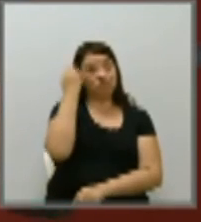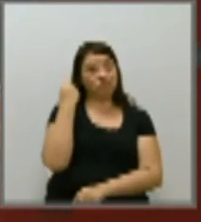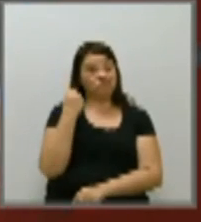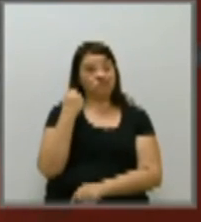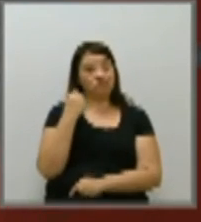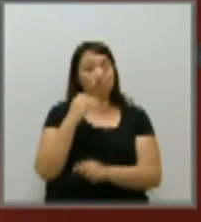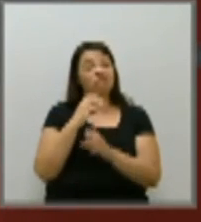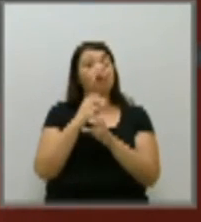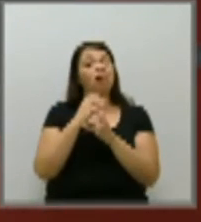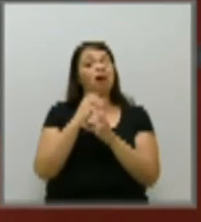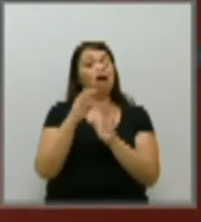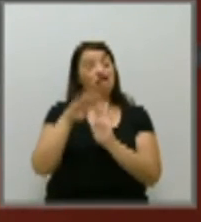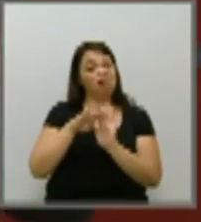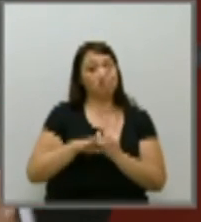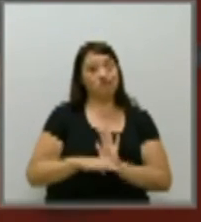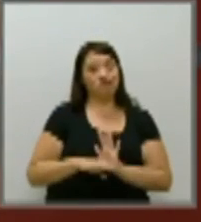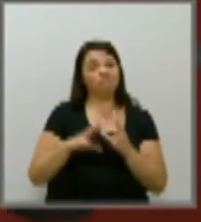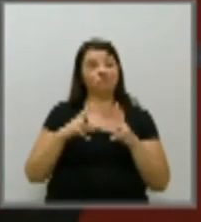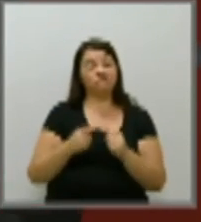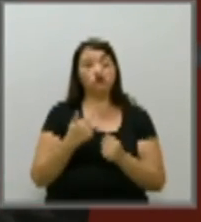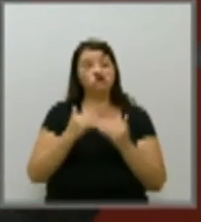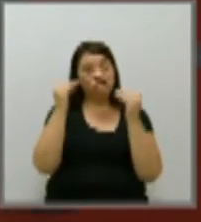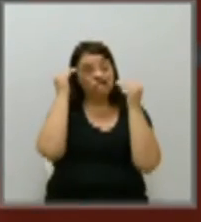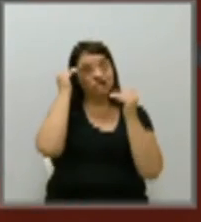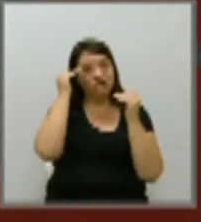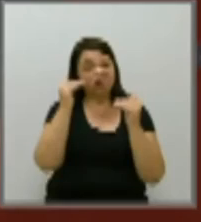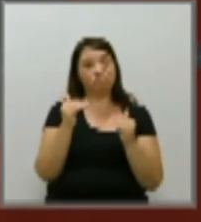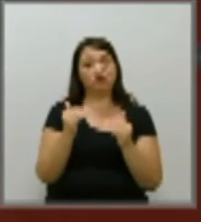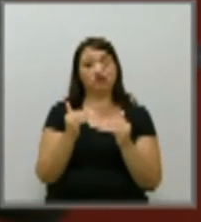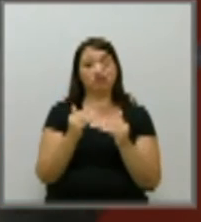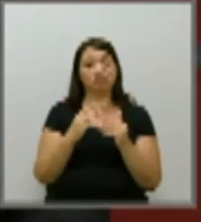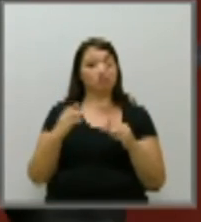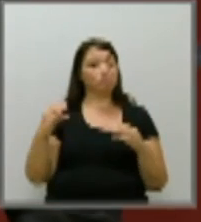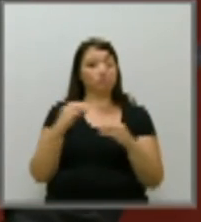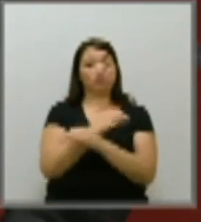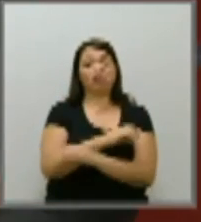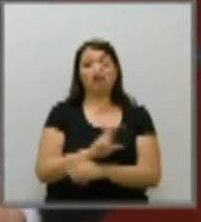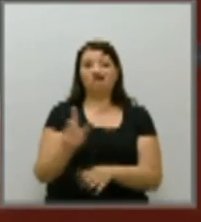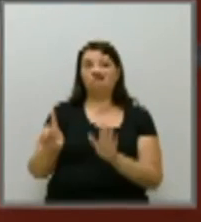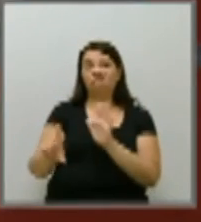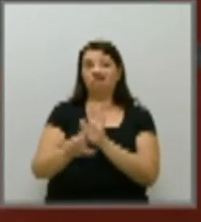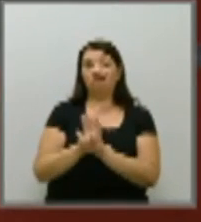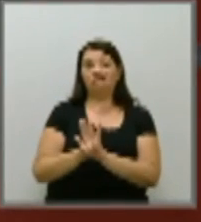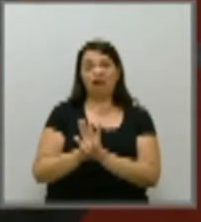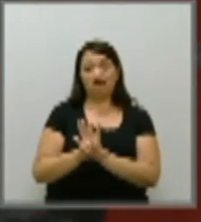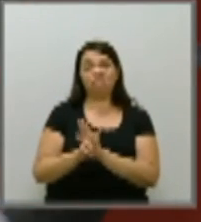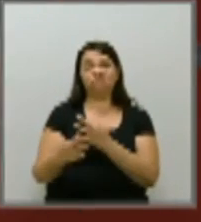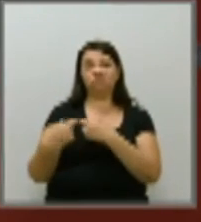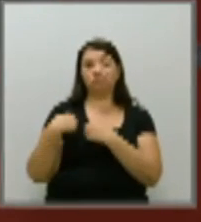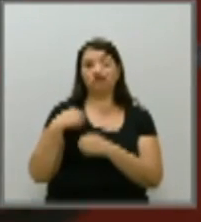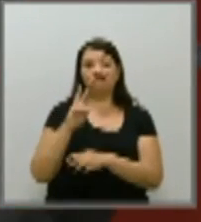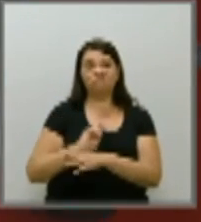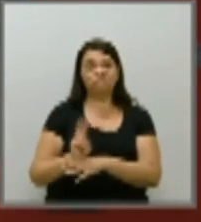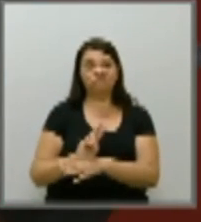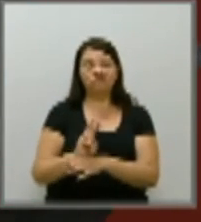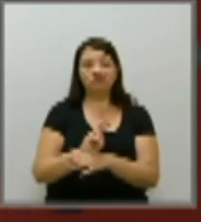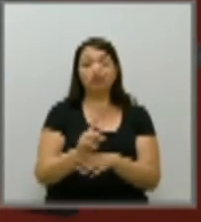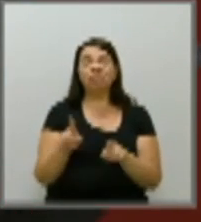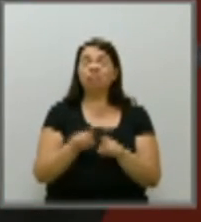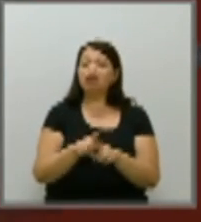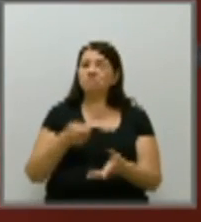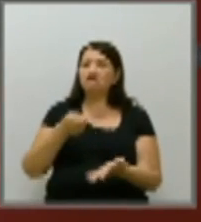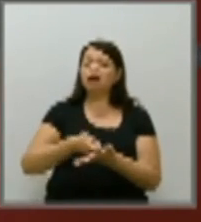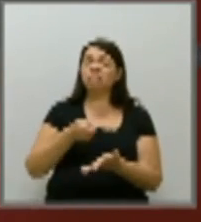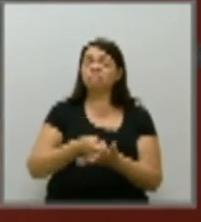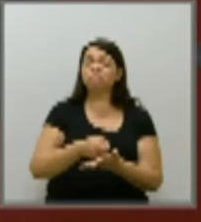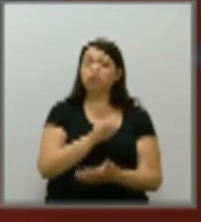tudo. Então, nós cumprimos rigorosamente o que diz a lei de responsabilidade fiscal e as exigências do portal Transparência de